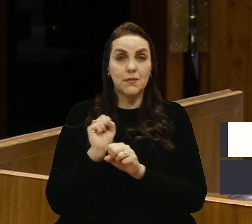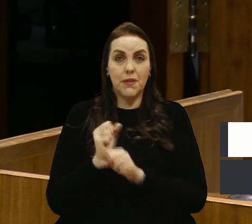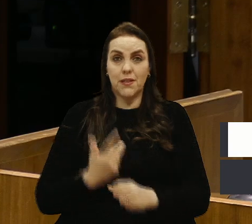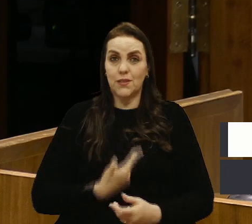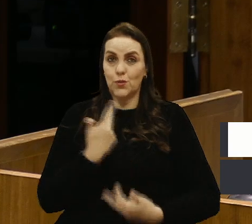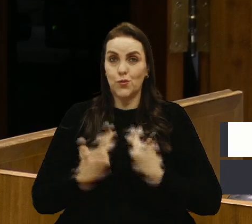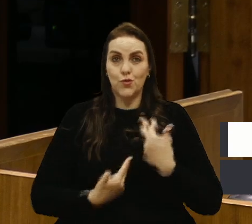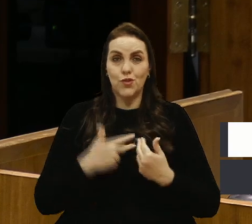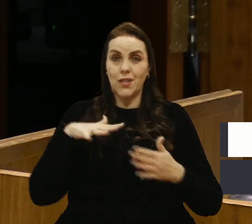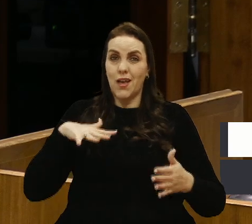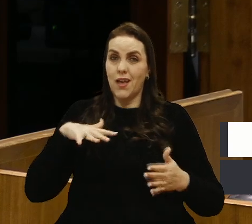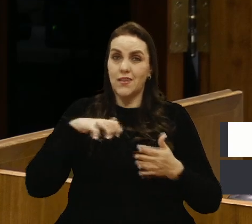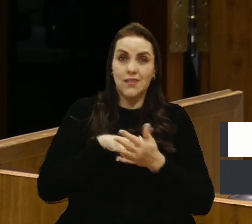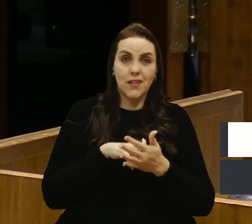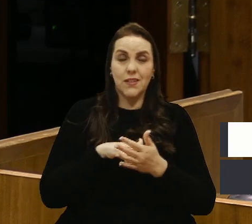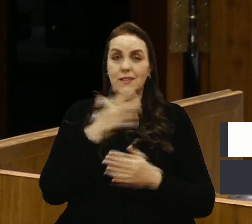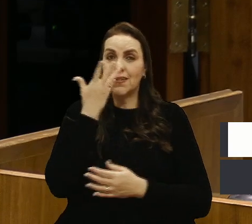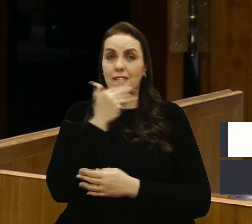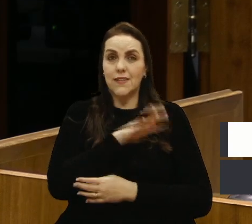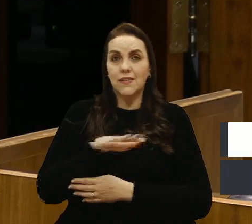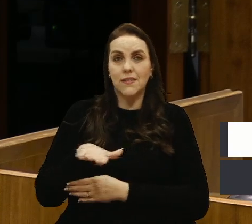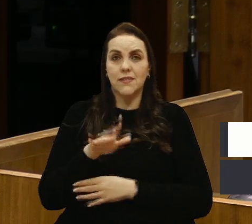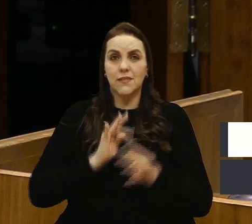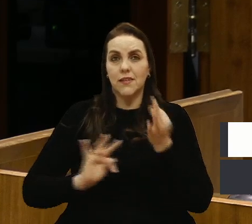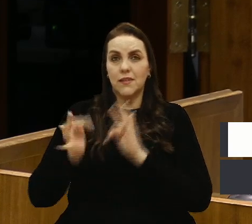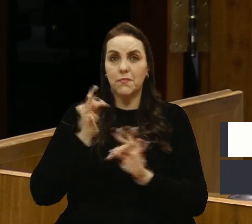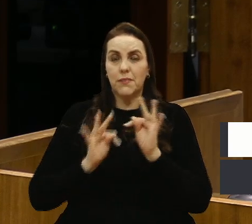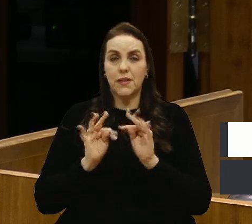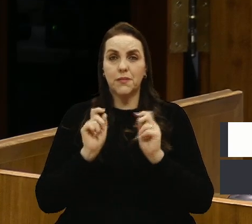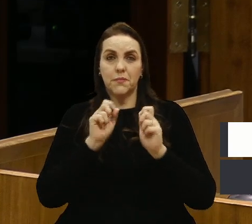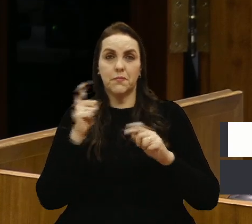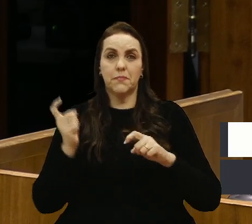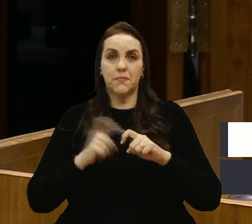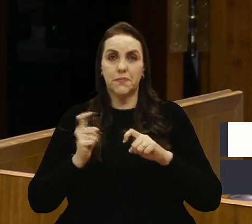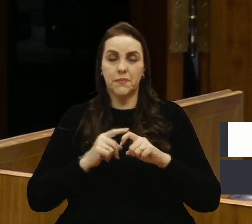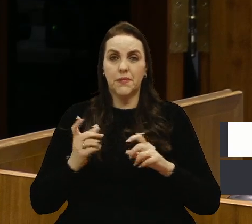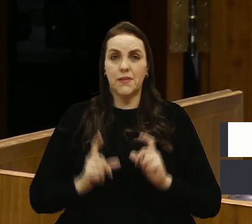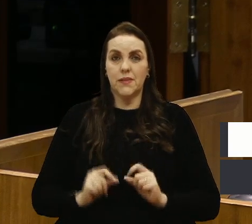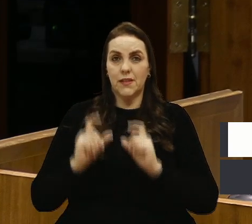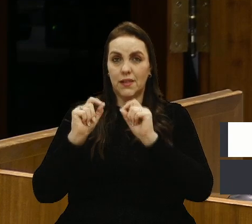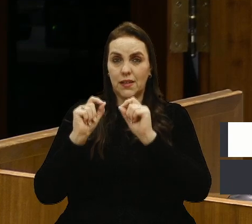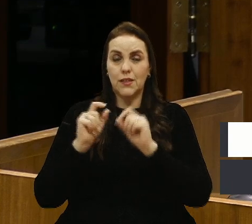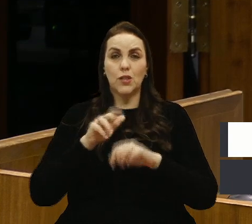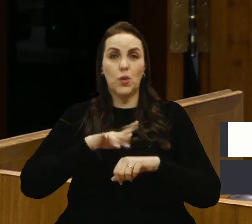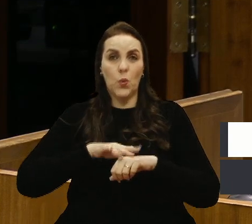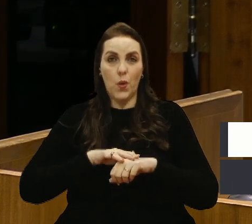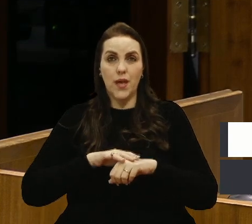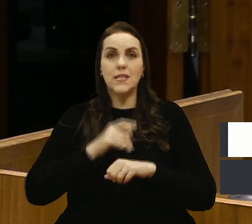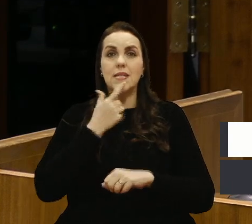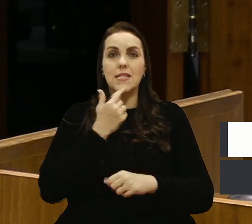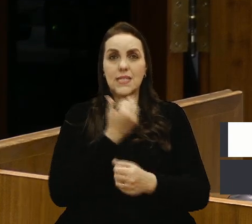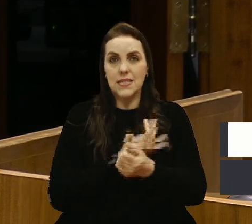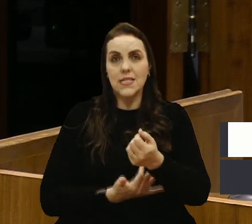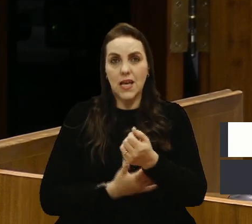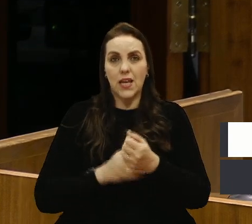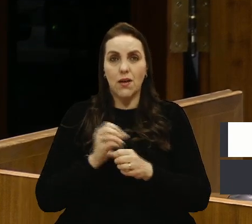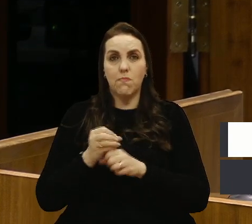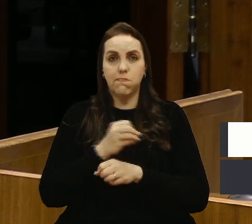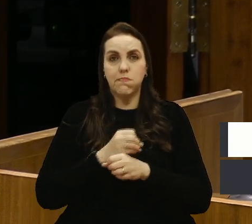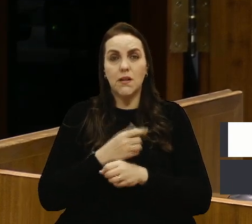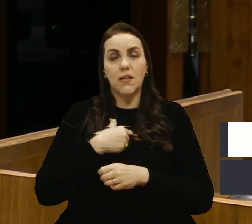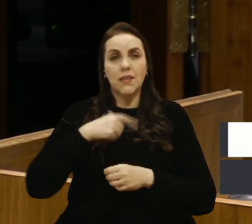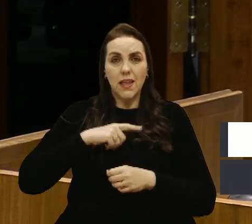de crianças em tratamento, de pacientes oncológicos e de pessoas com doenças hematológicas. E de tantas outras que